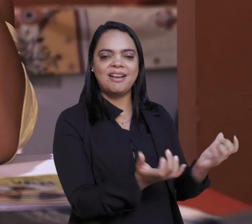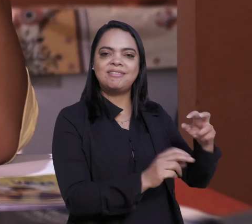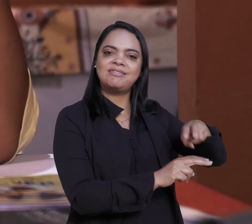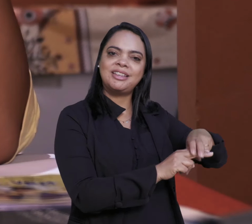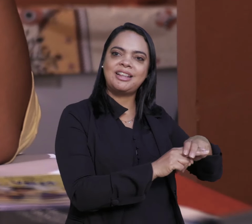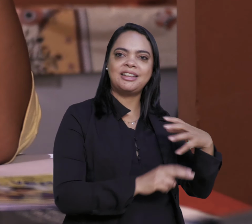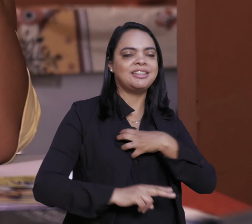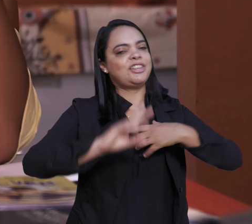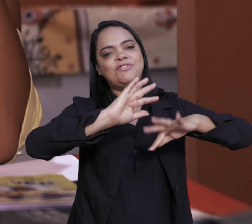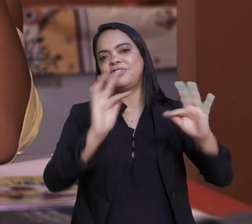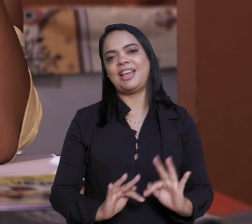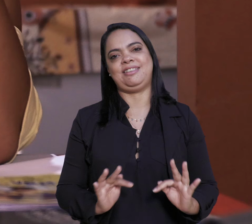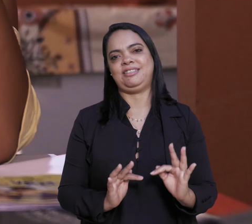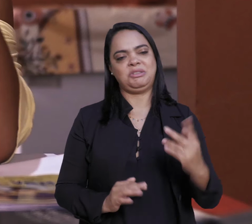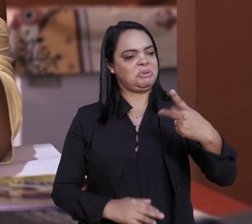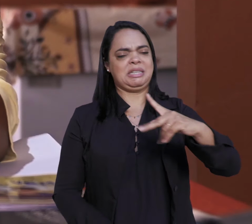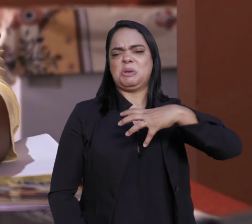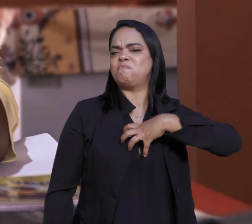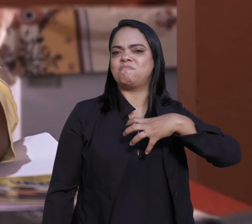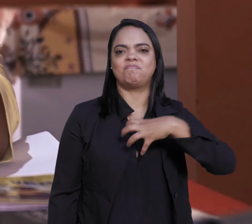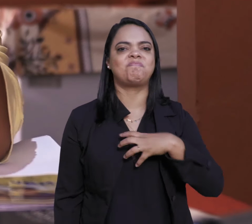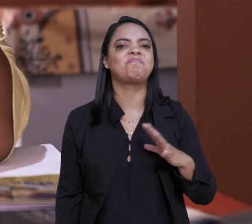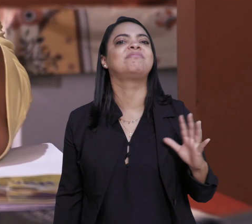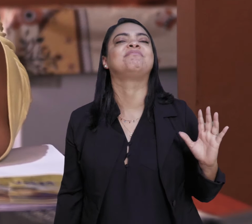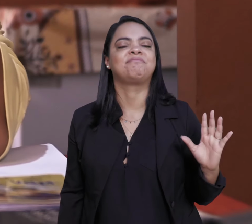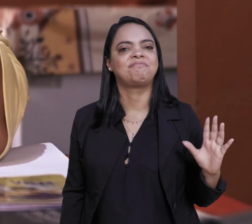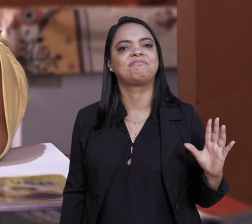ser feliz ali, do seu jeito, né?